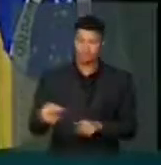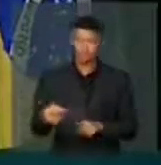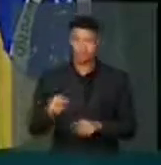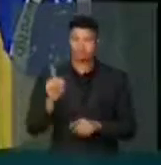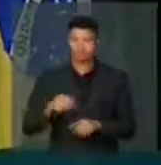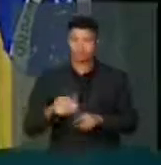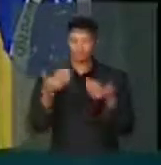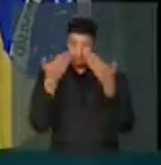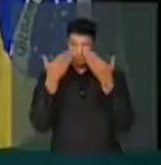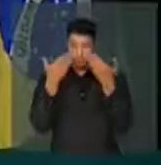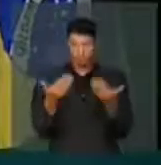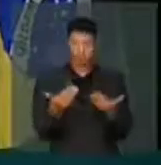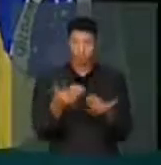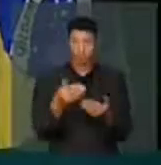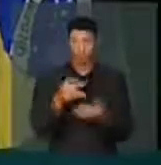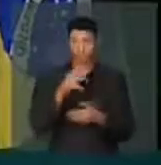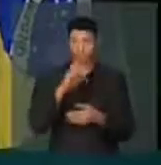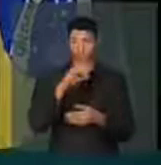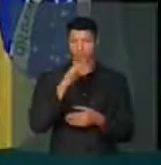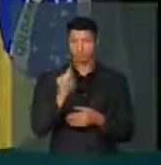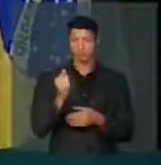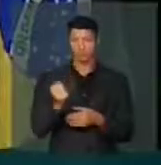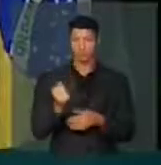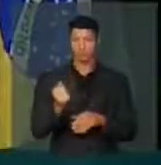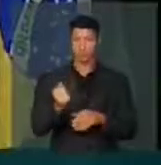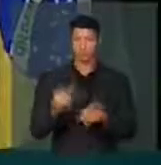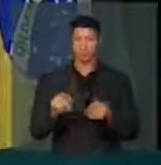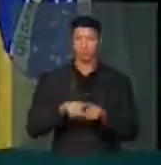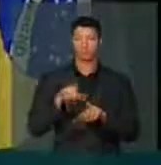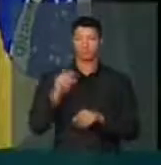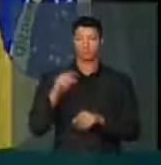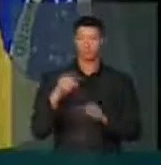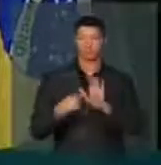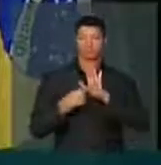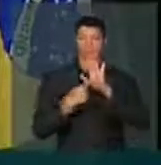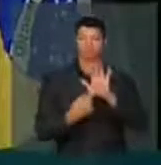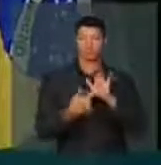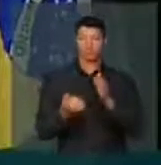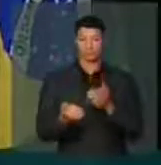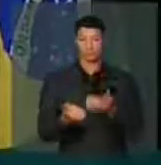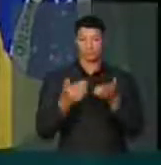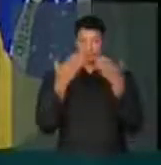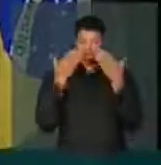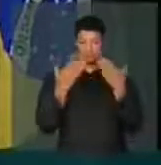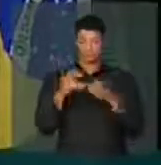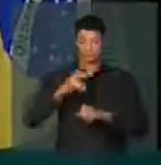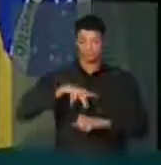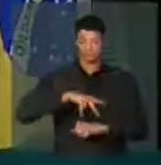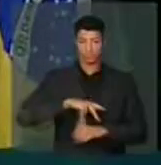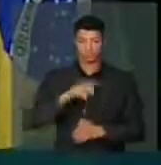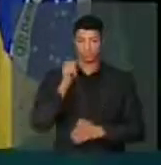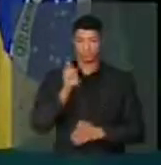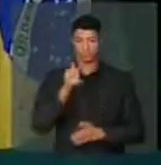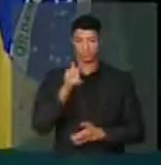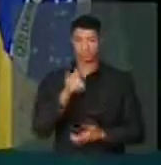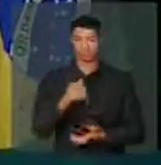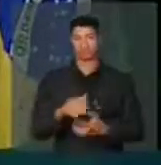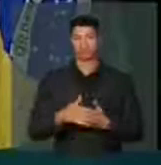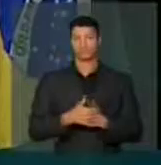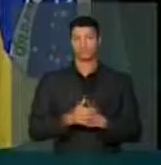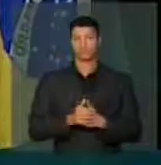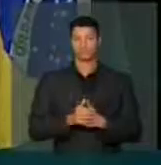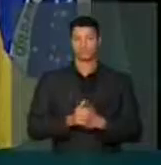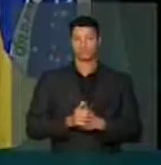é apresentada uma peça orçamentária em que mostra e apresenta o país quase que à beira